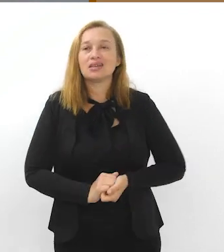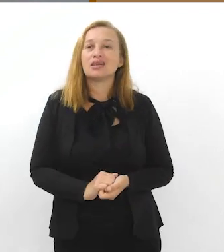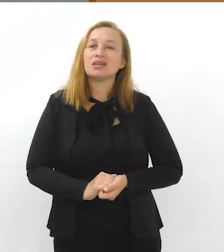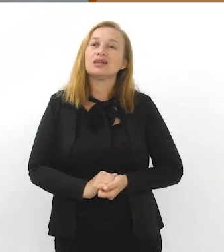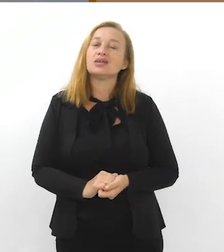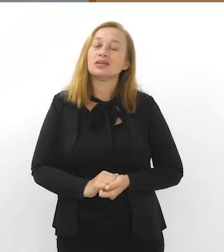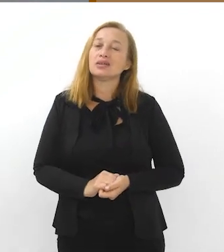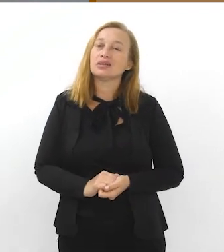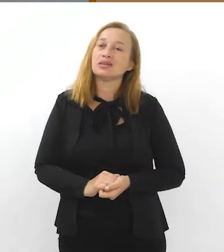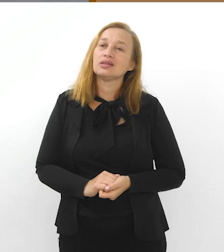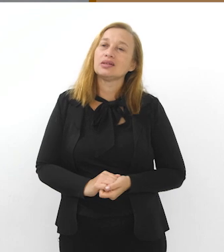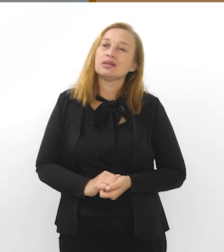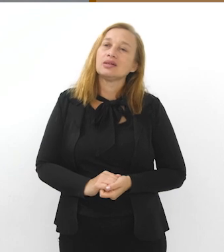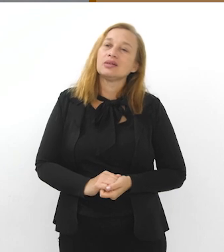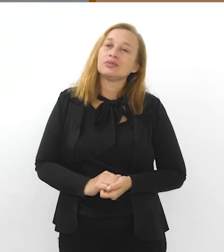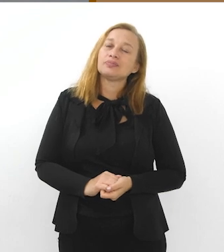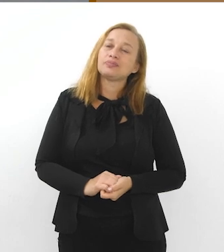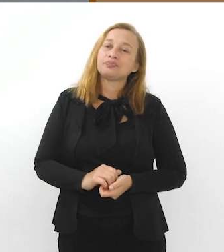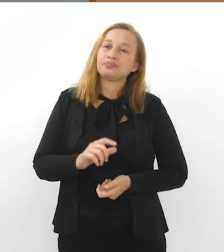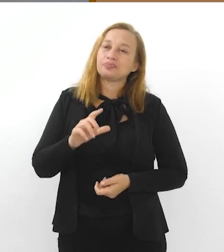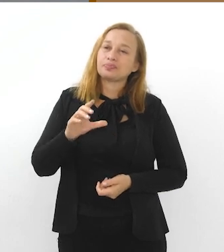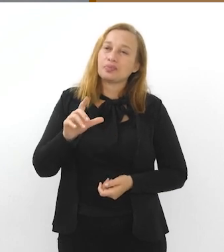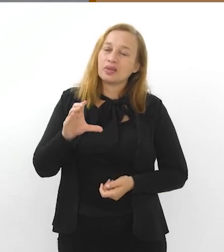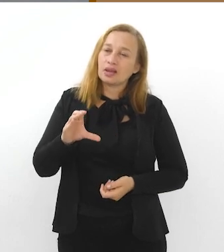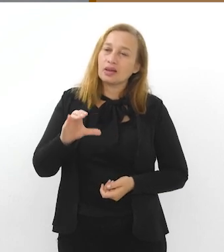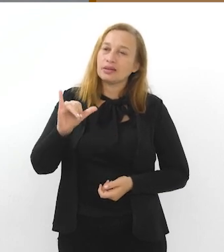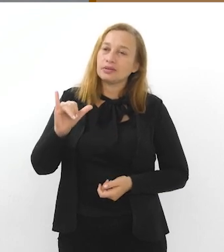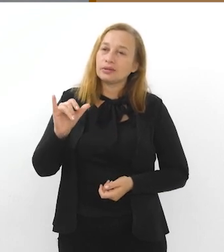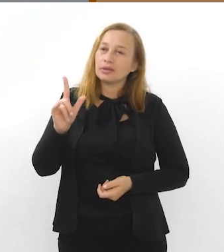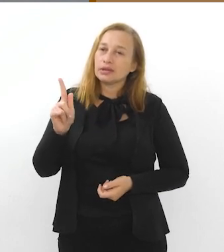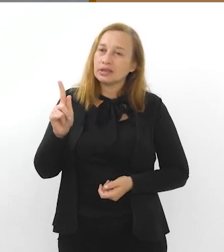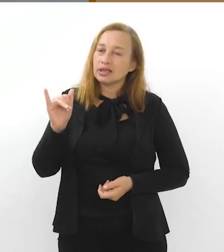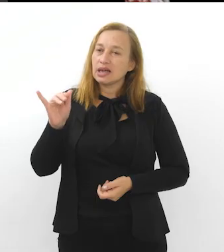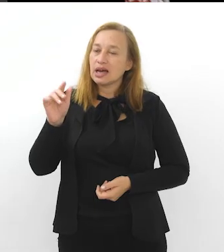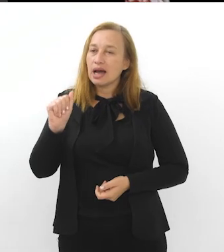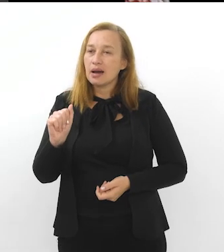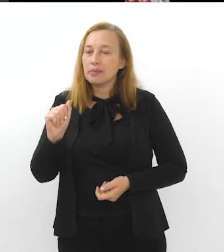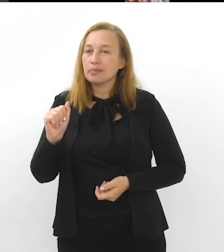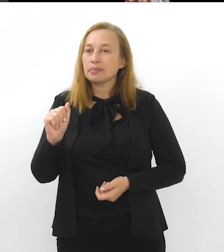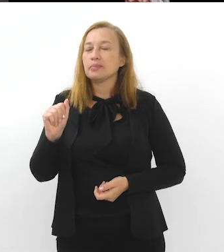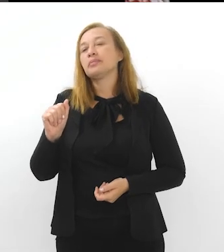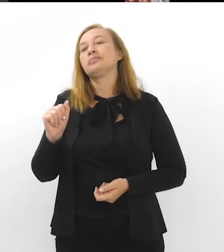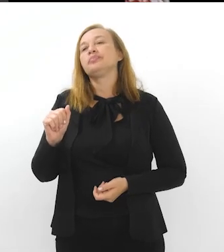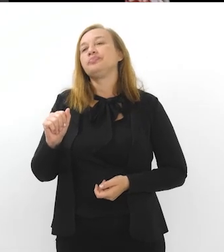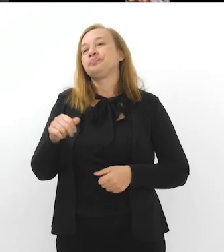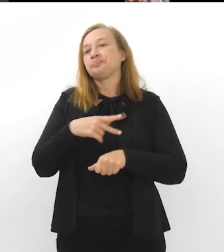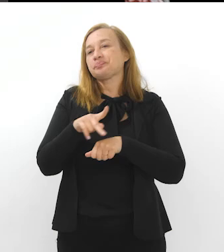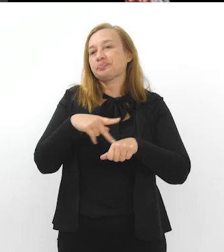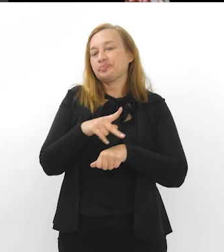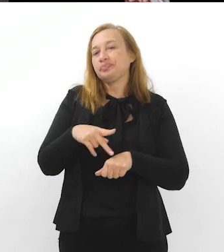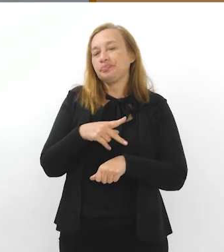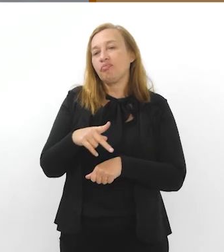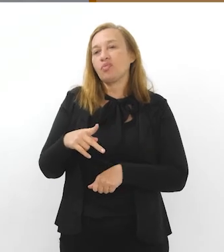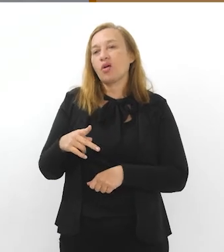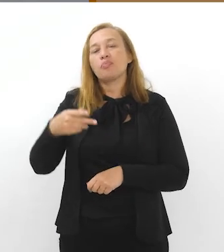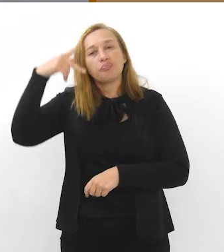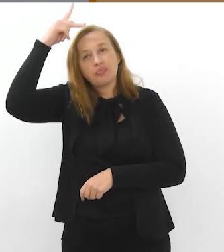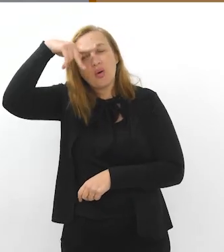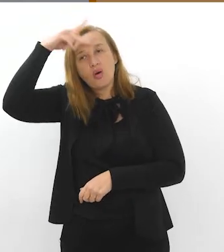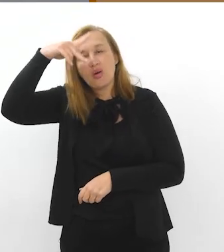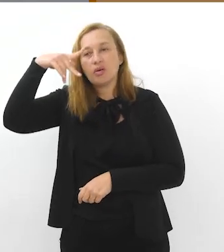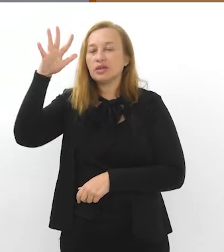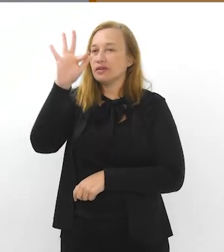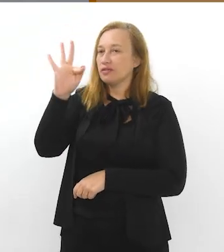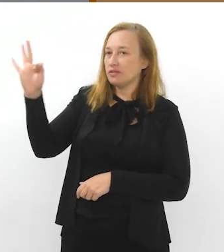Então, tem acontecido em Singapura, Polônia, em Cracóvia,